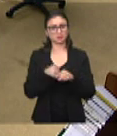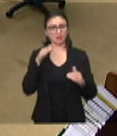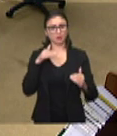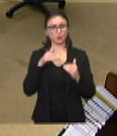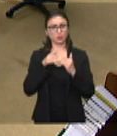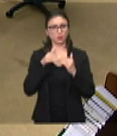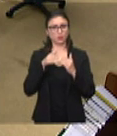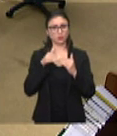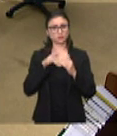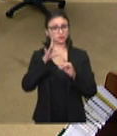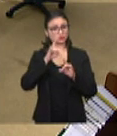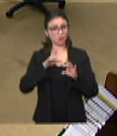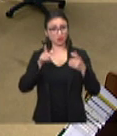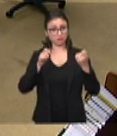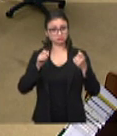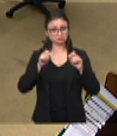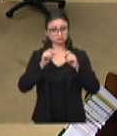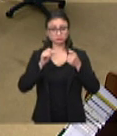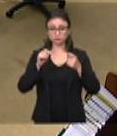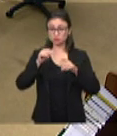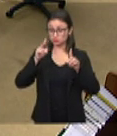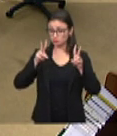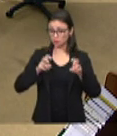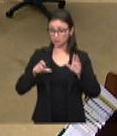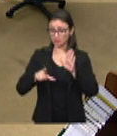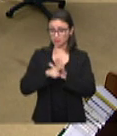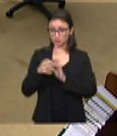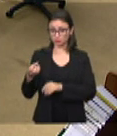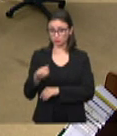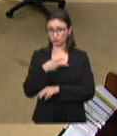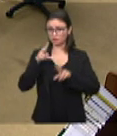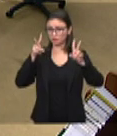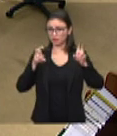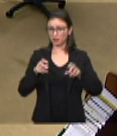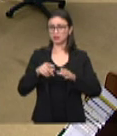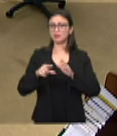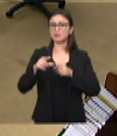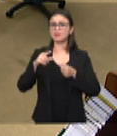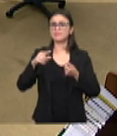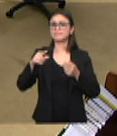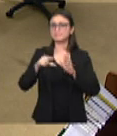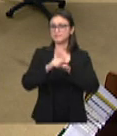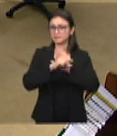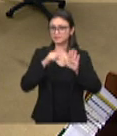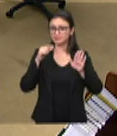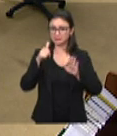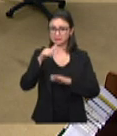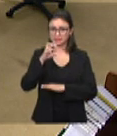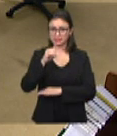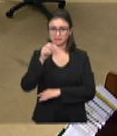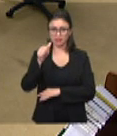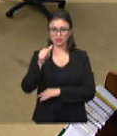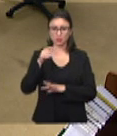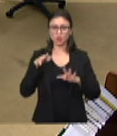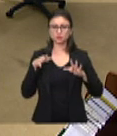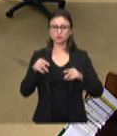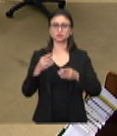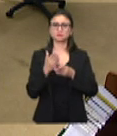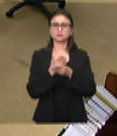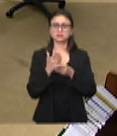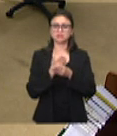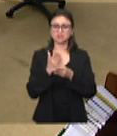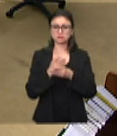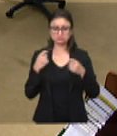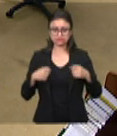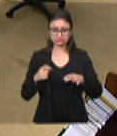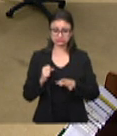aqui uma observação sobre a lei nova, que diz assim, parágrafo 10A, em todas as fases do processo,